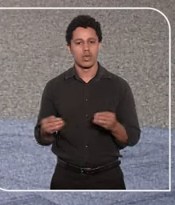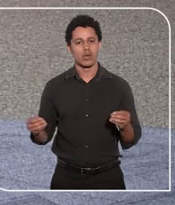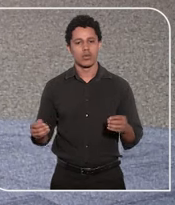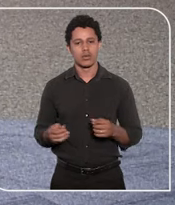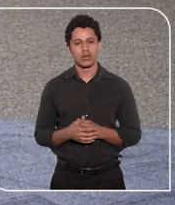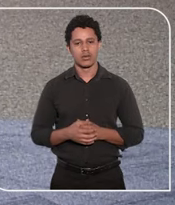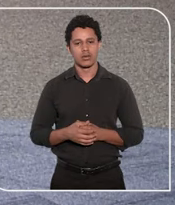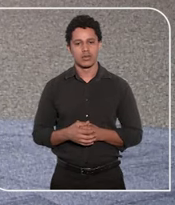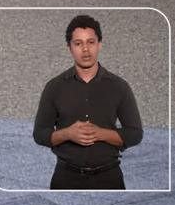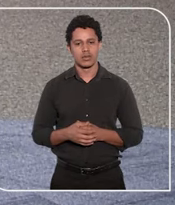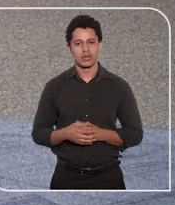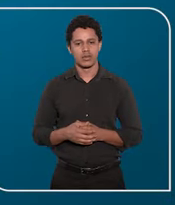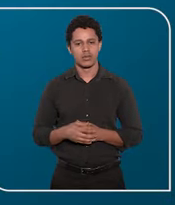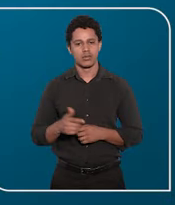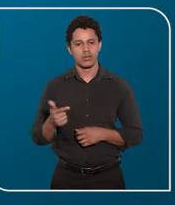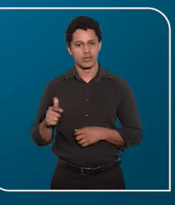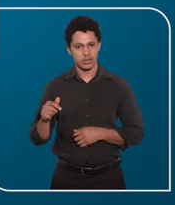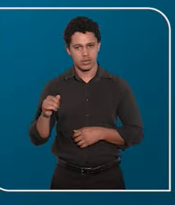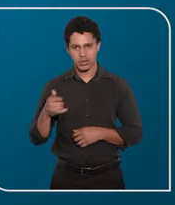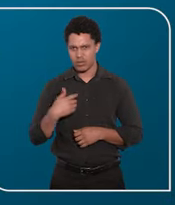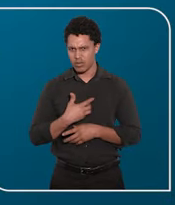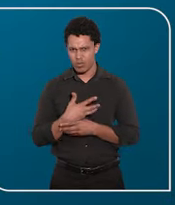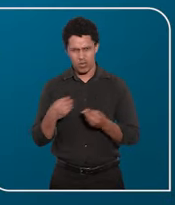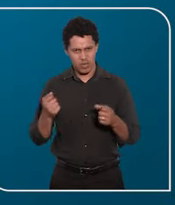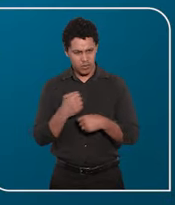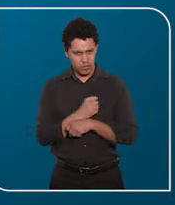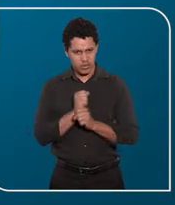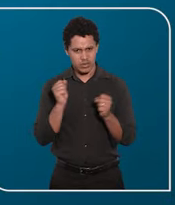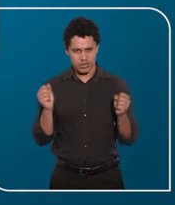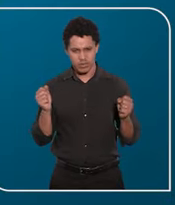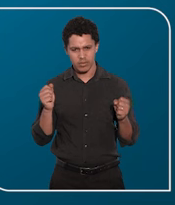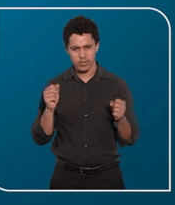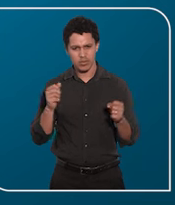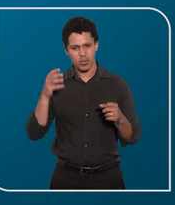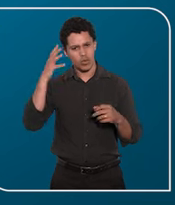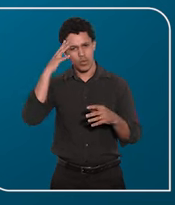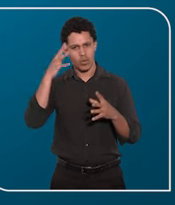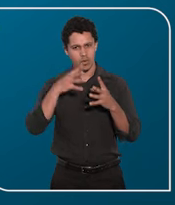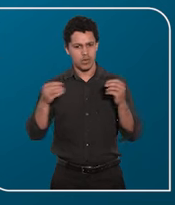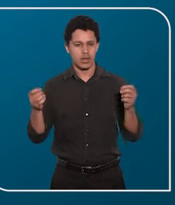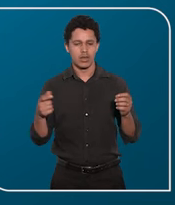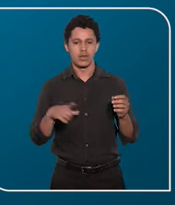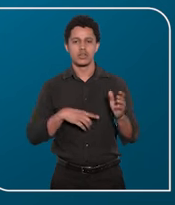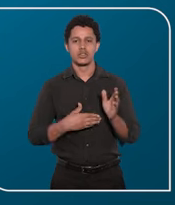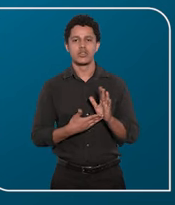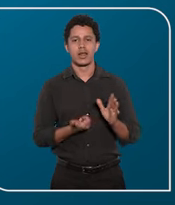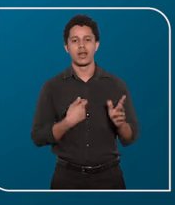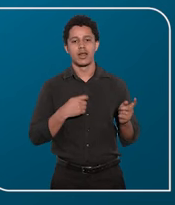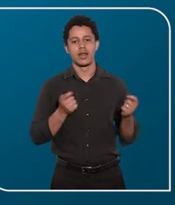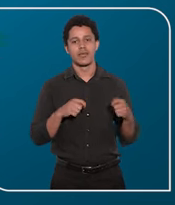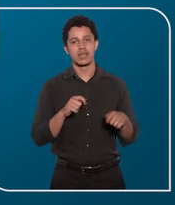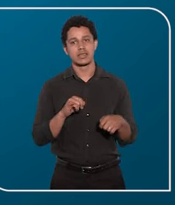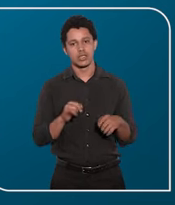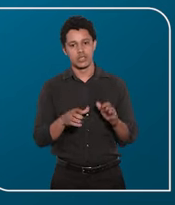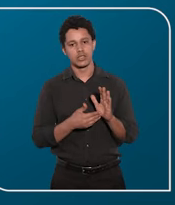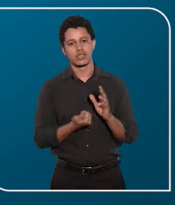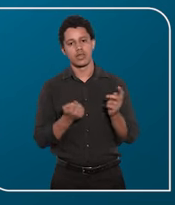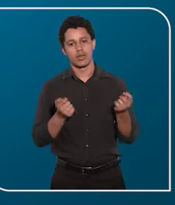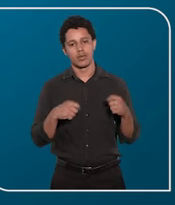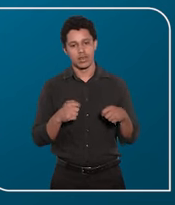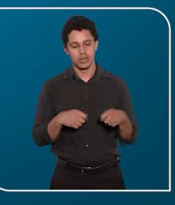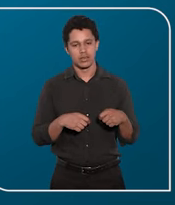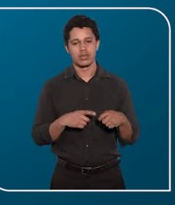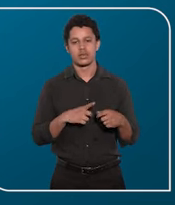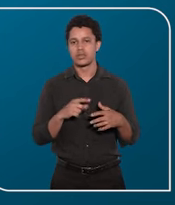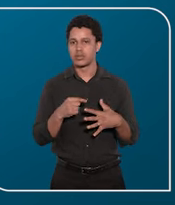doença mental incurável? Se fosse uma doença mental incurável, tiraria a capacidade. Se tira a capacidade, está tirando um dos